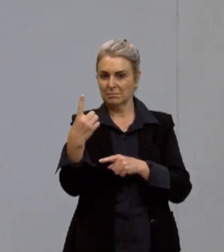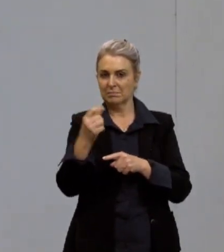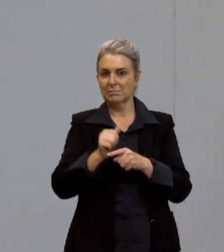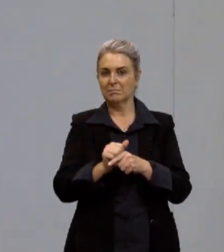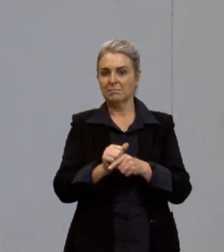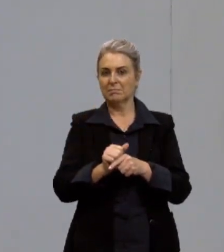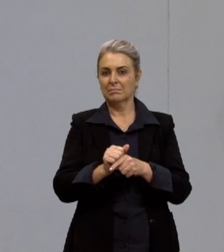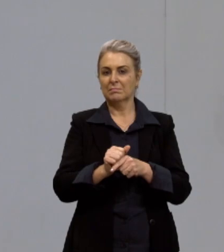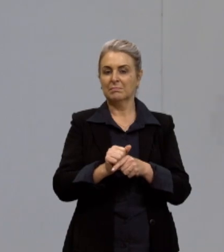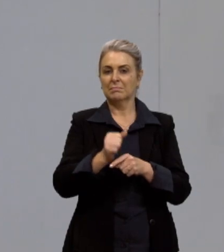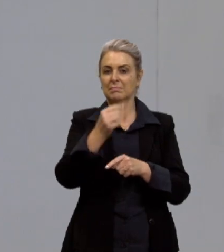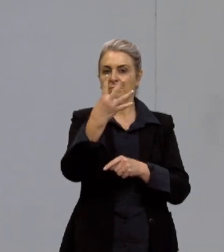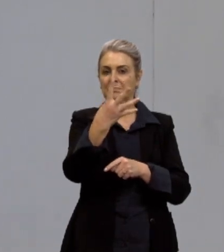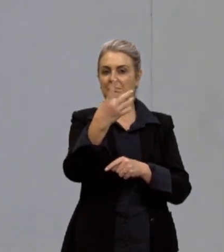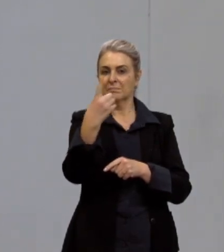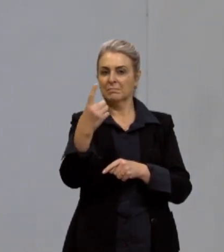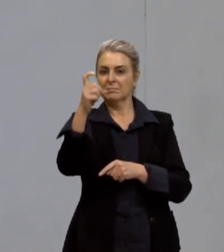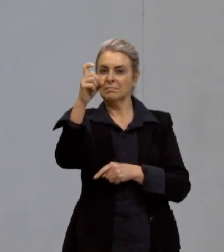41x,